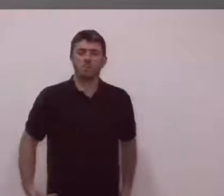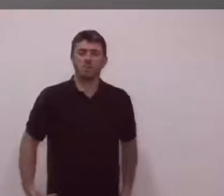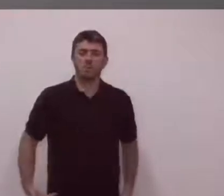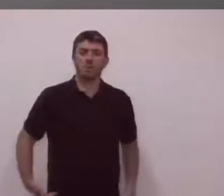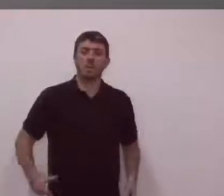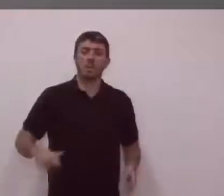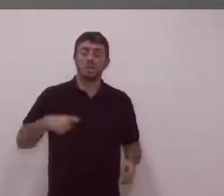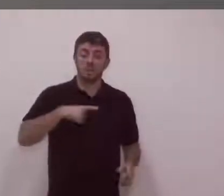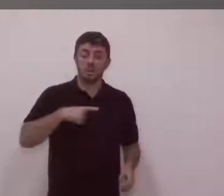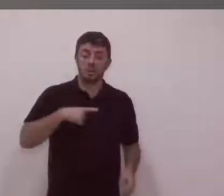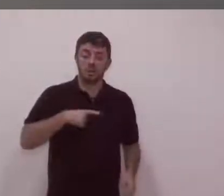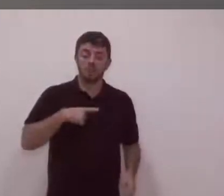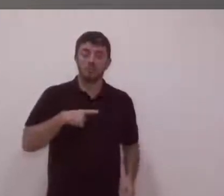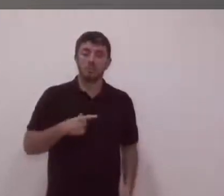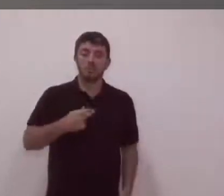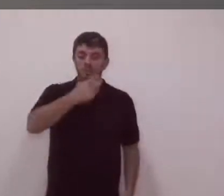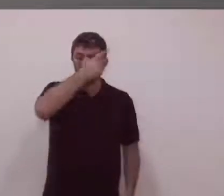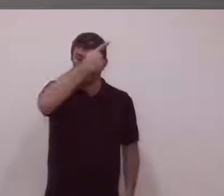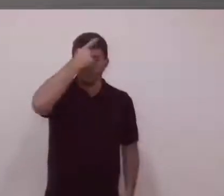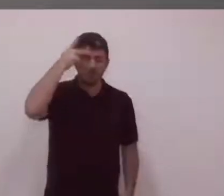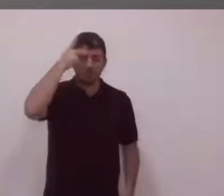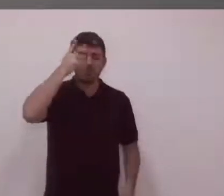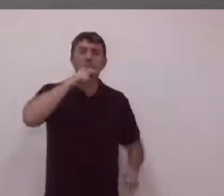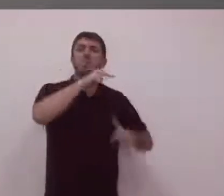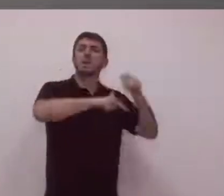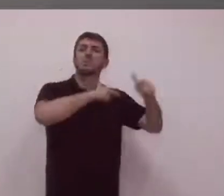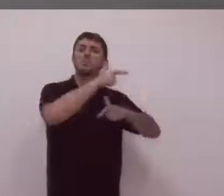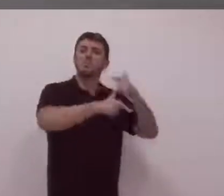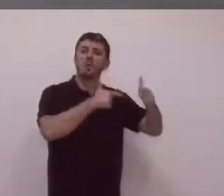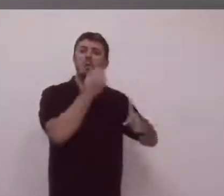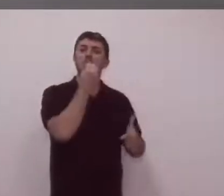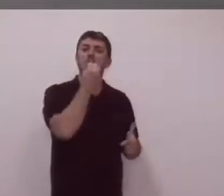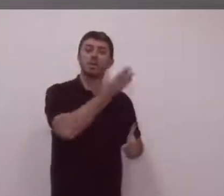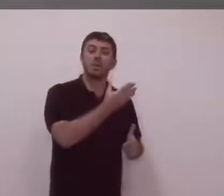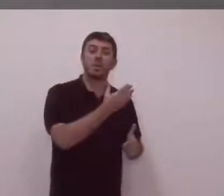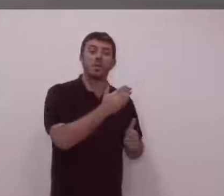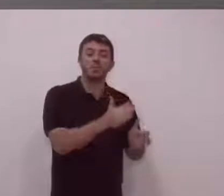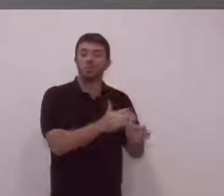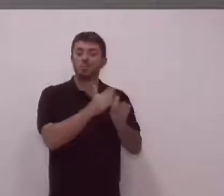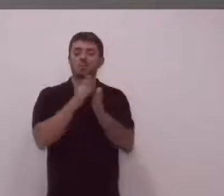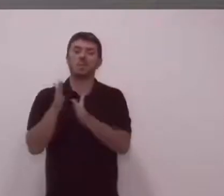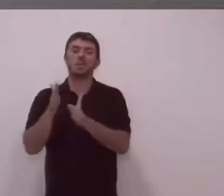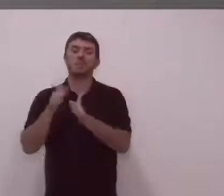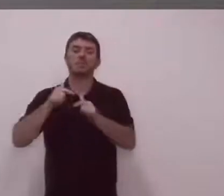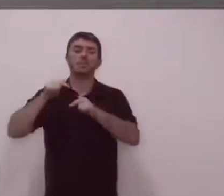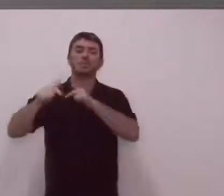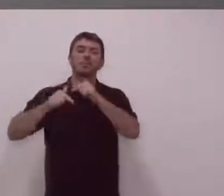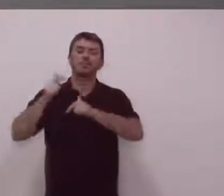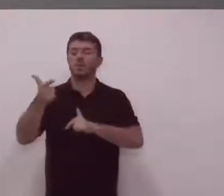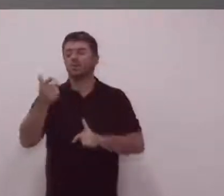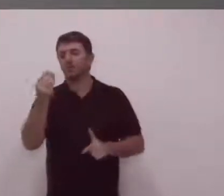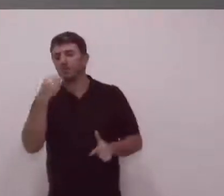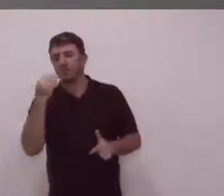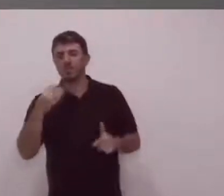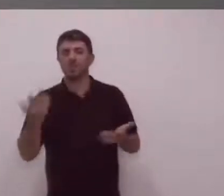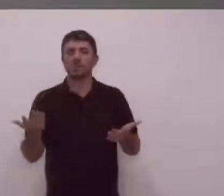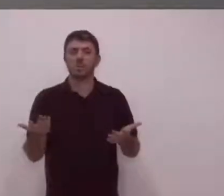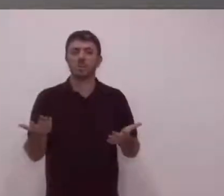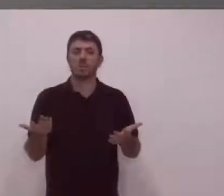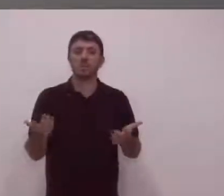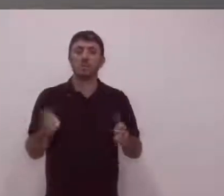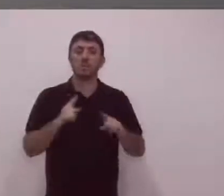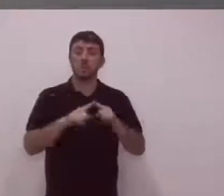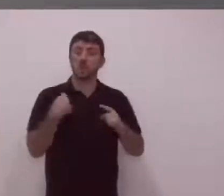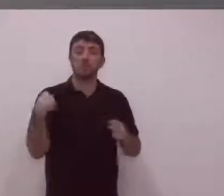nem tanto é uma verdade também mas isso não significa que nós temos que tirar o prefeito do